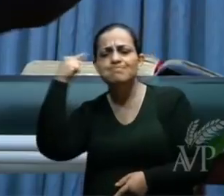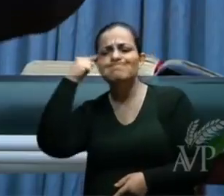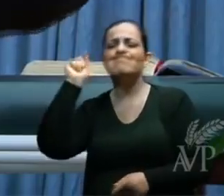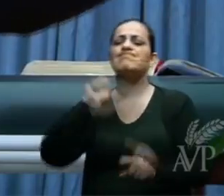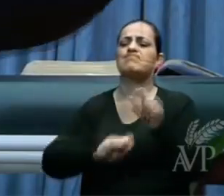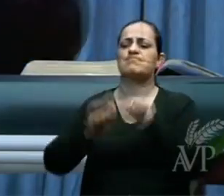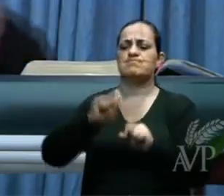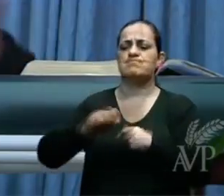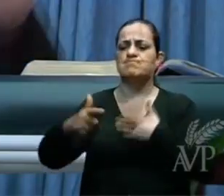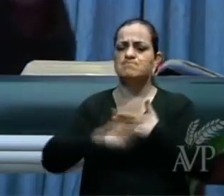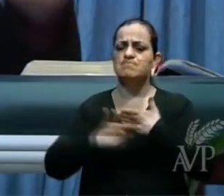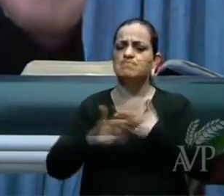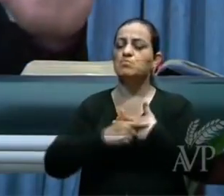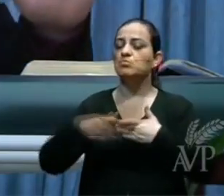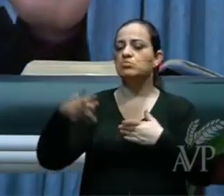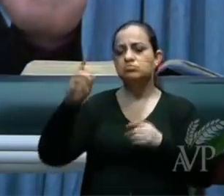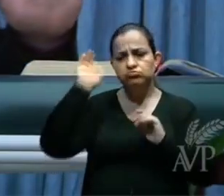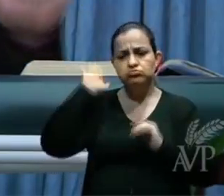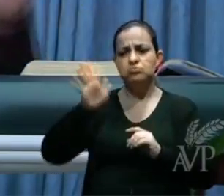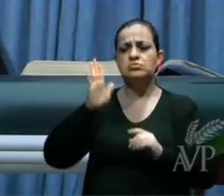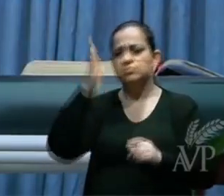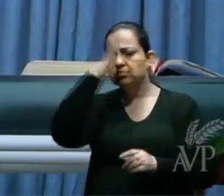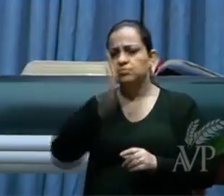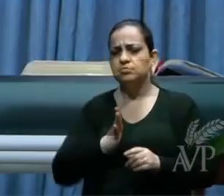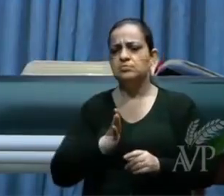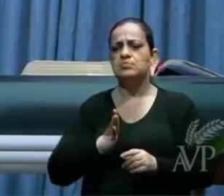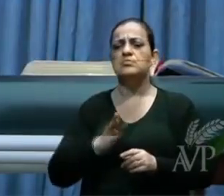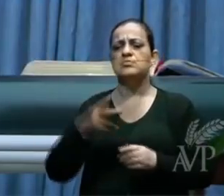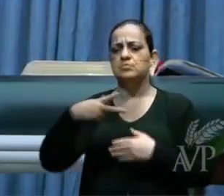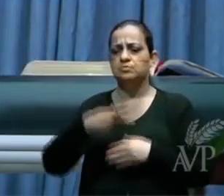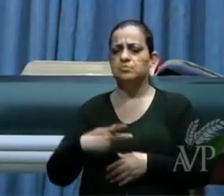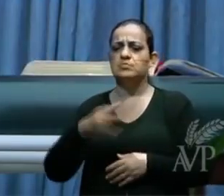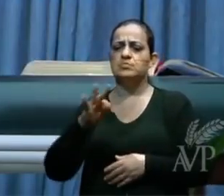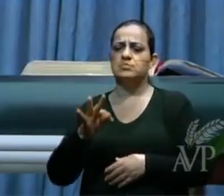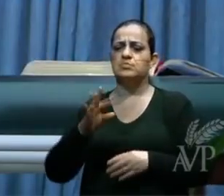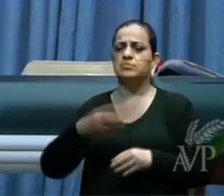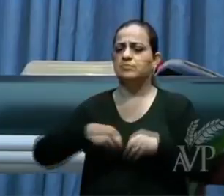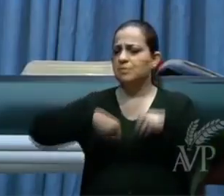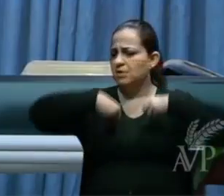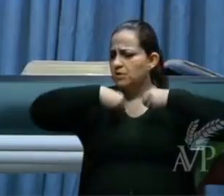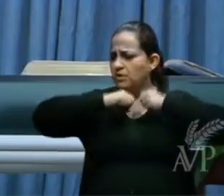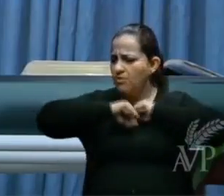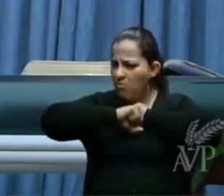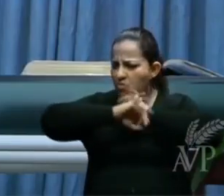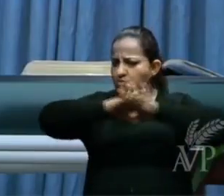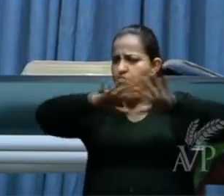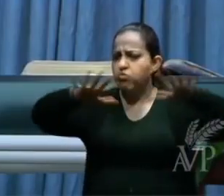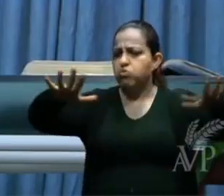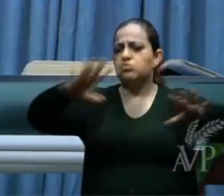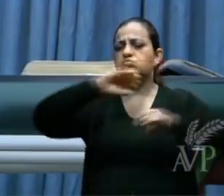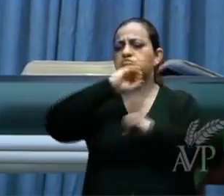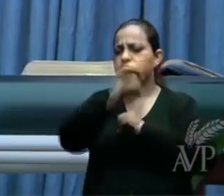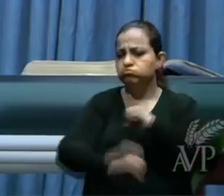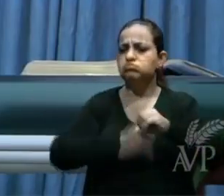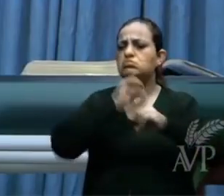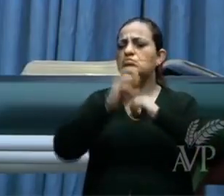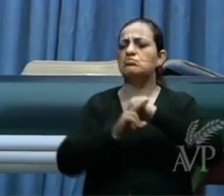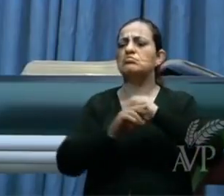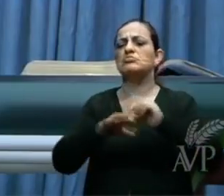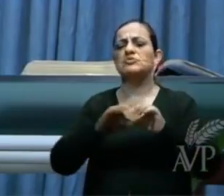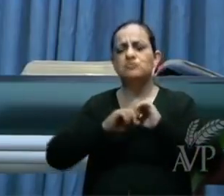papel que tinha que cumprir porque através do brasil do pt há coisas que foi jogado da onu e foi pelo mundo inteiro